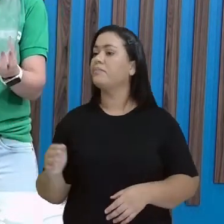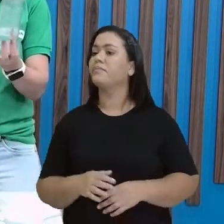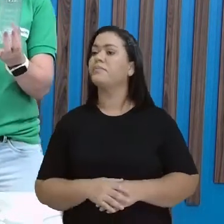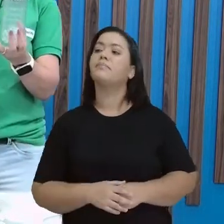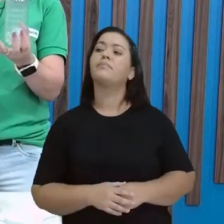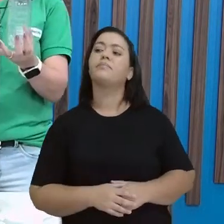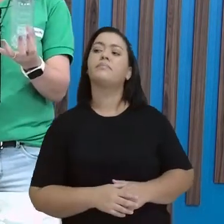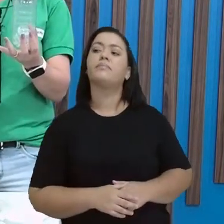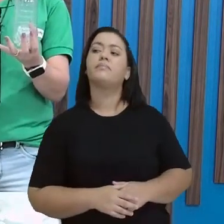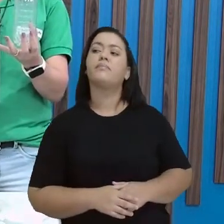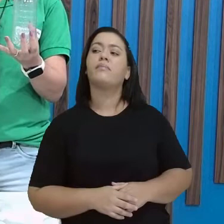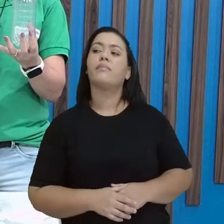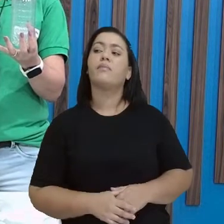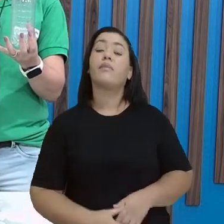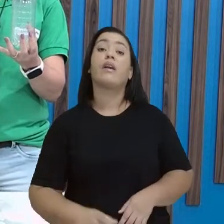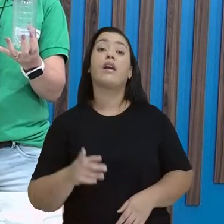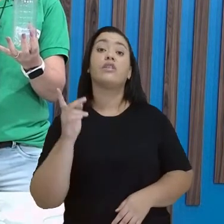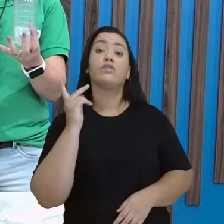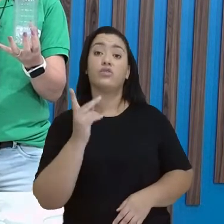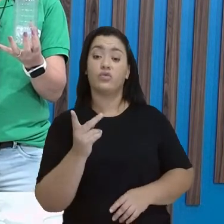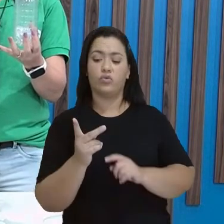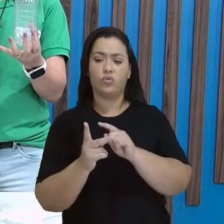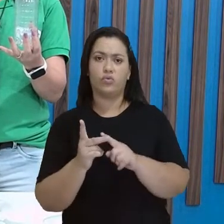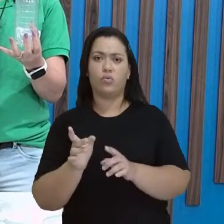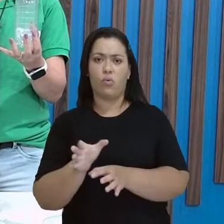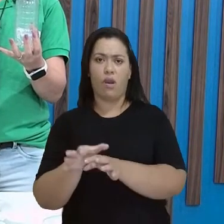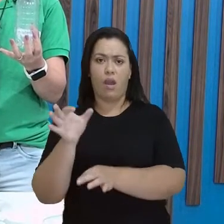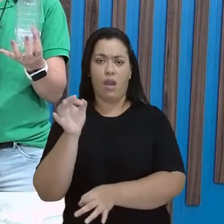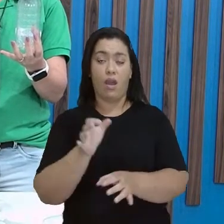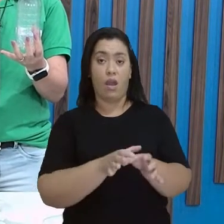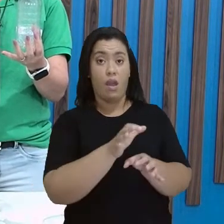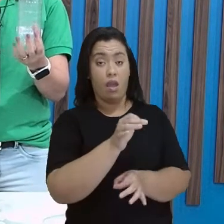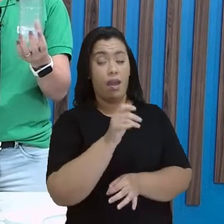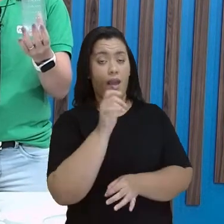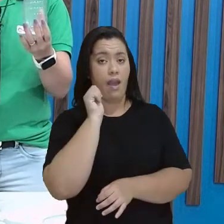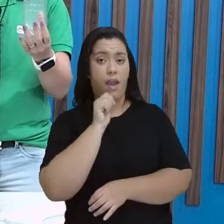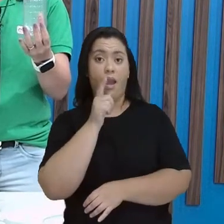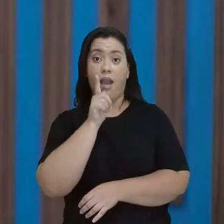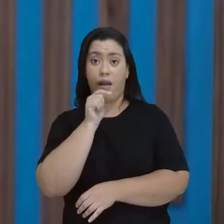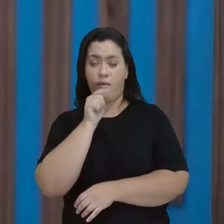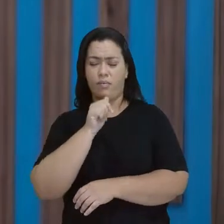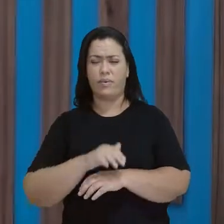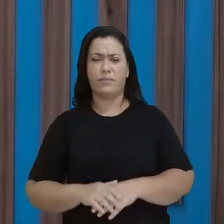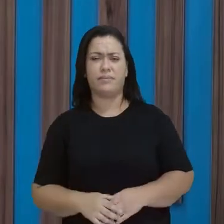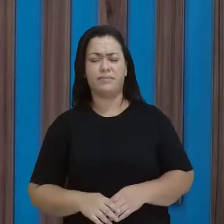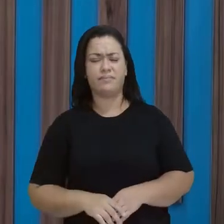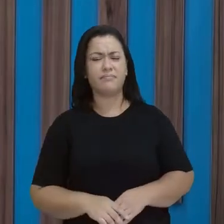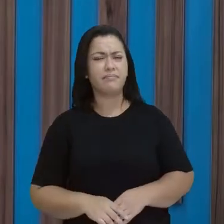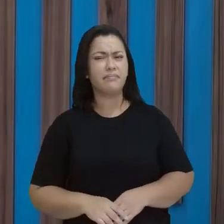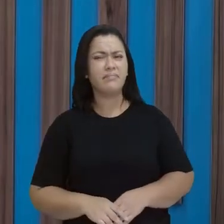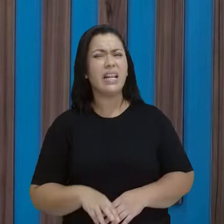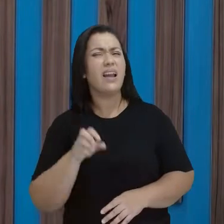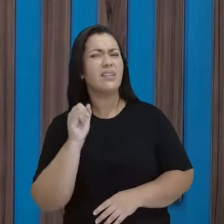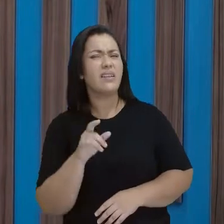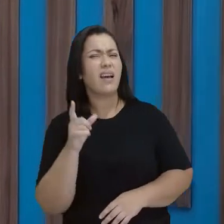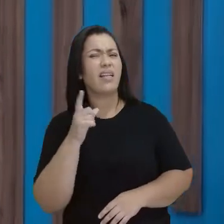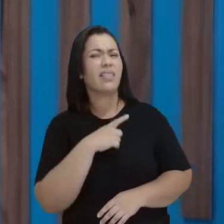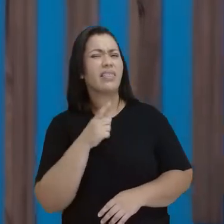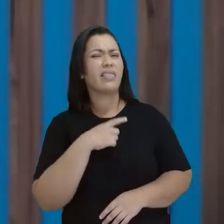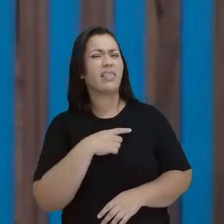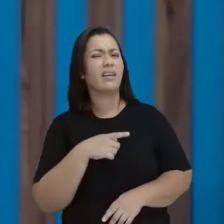aqui. Essas 2 garrafinhas de água, tá certo? Será que elas têm a